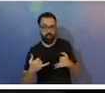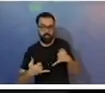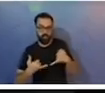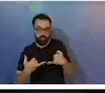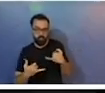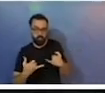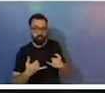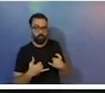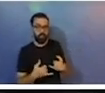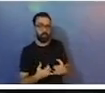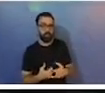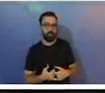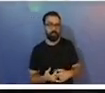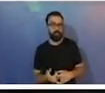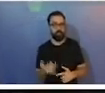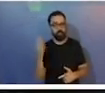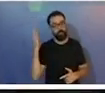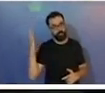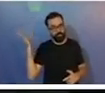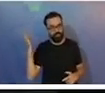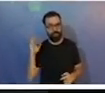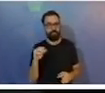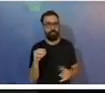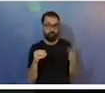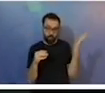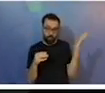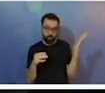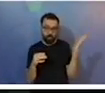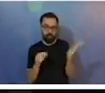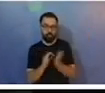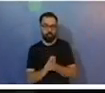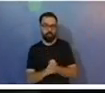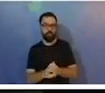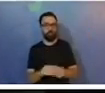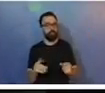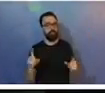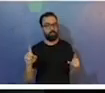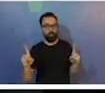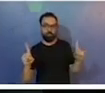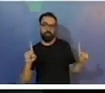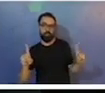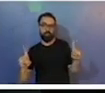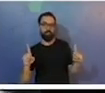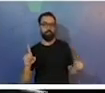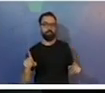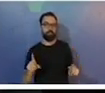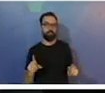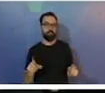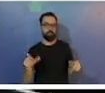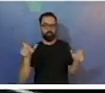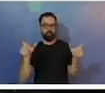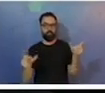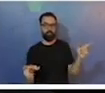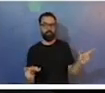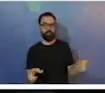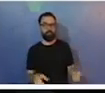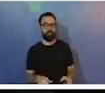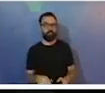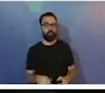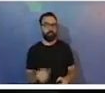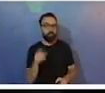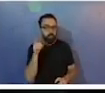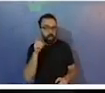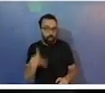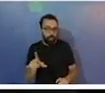jogo onde 2 participantes, né? Ou pode jogar de duplas. O adversário tem que